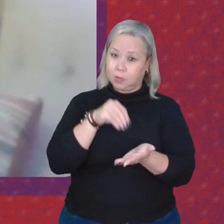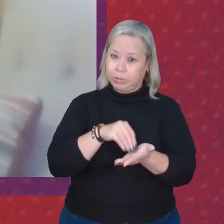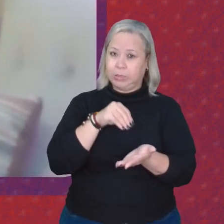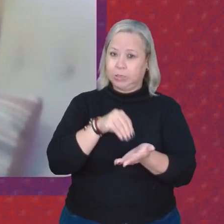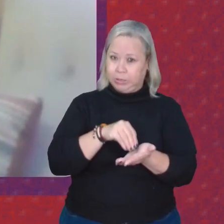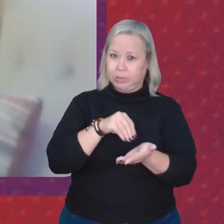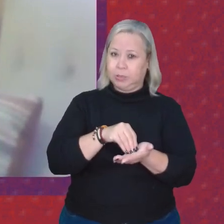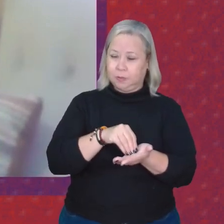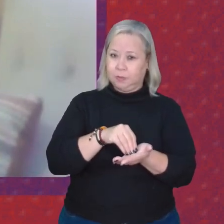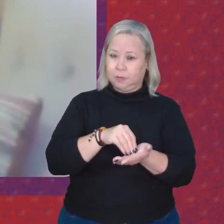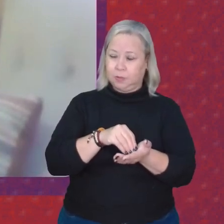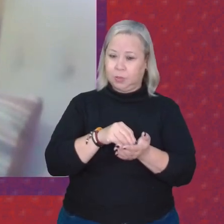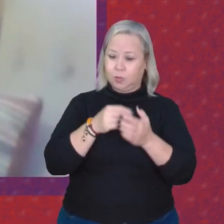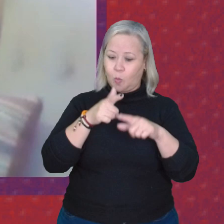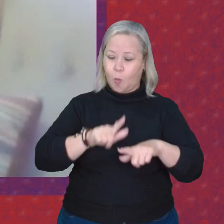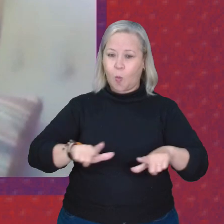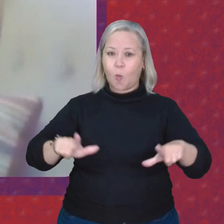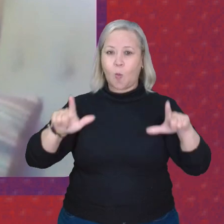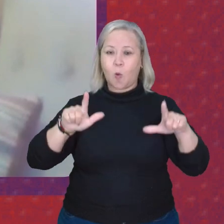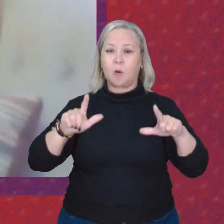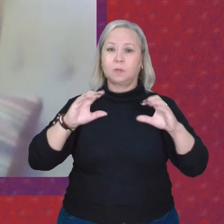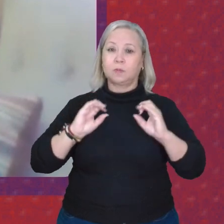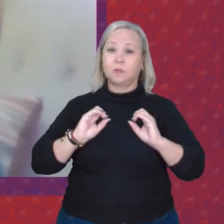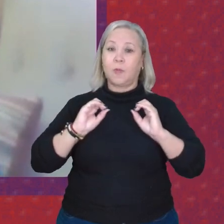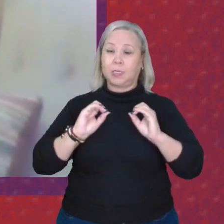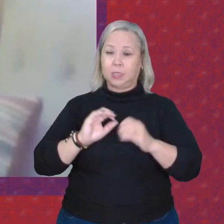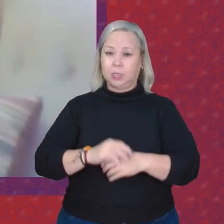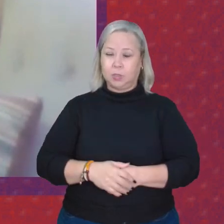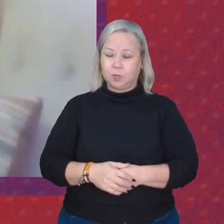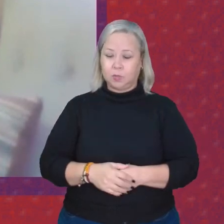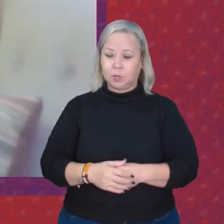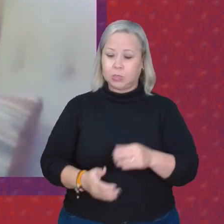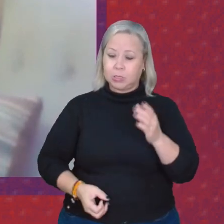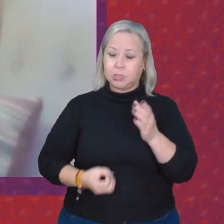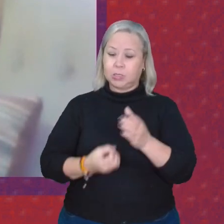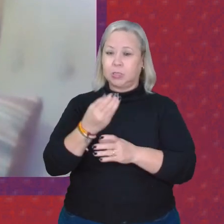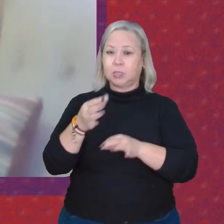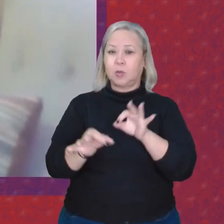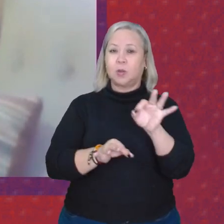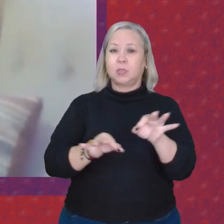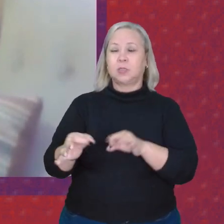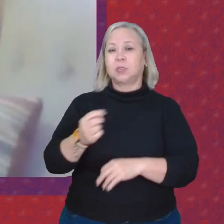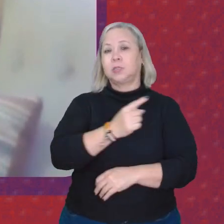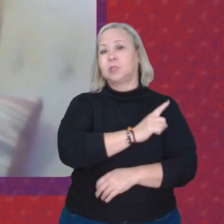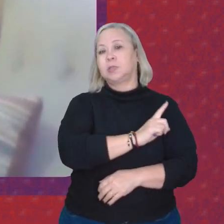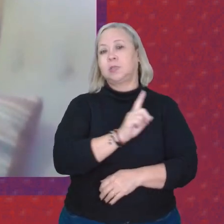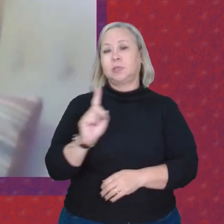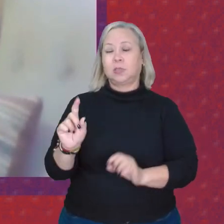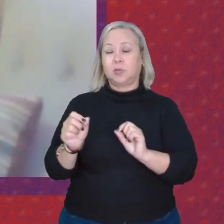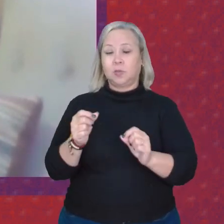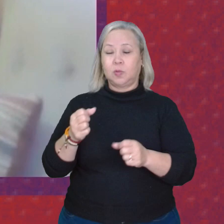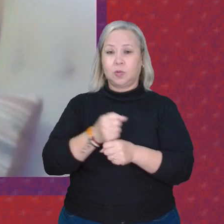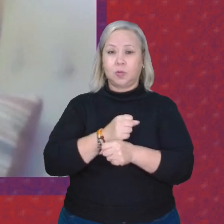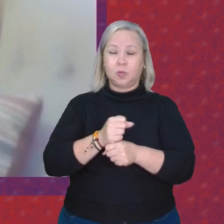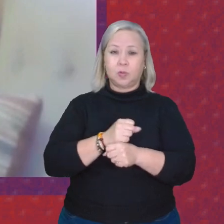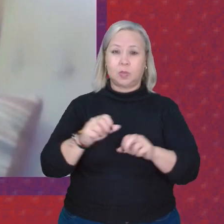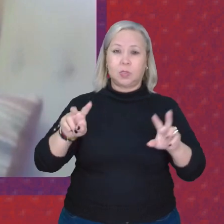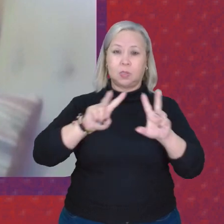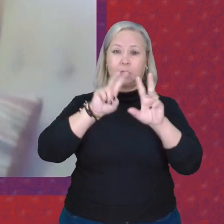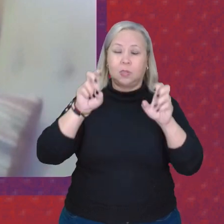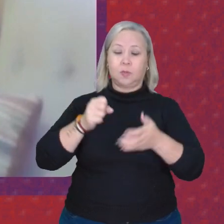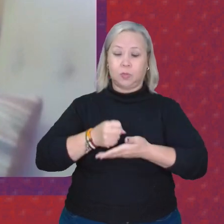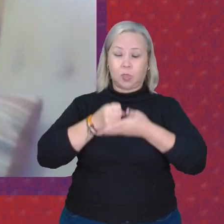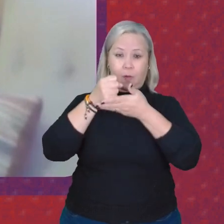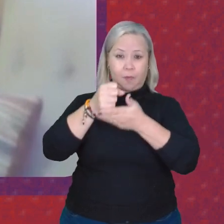de um vazio que se formou nesses últimos anos em termos de oferta